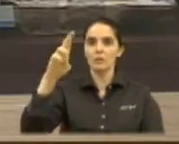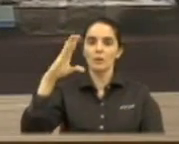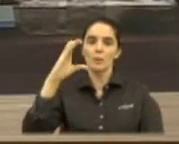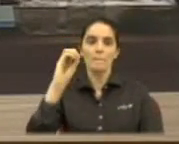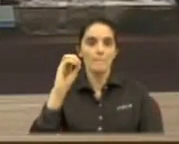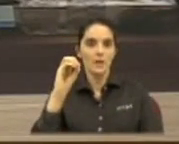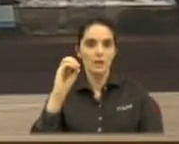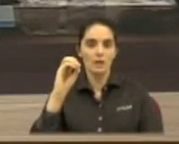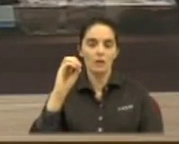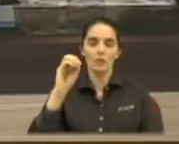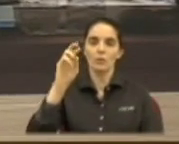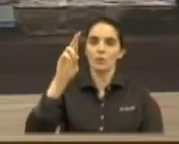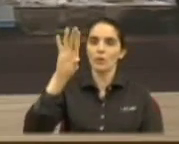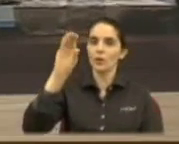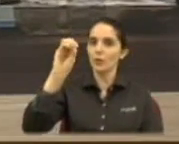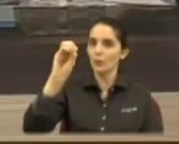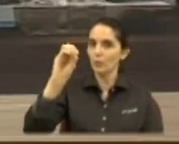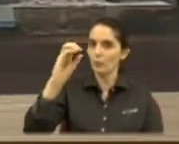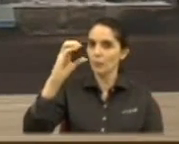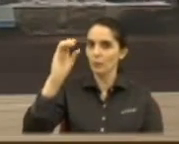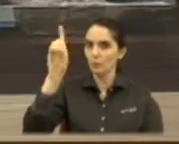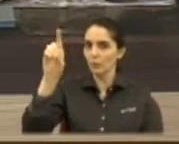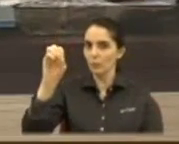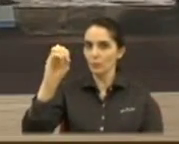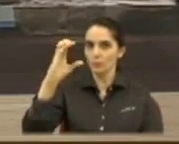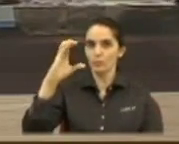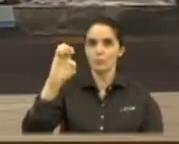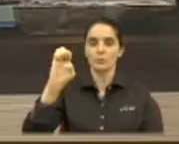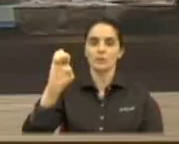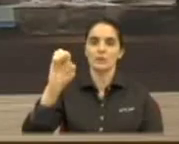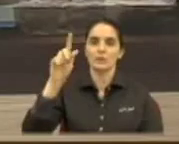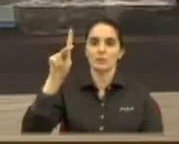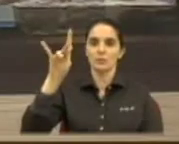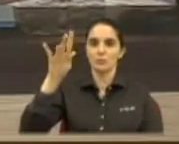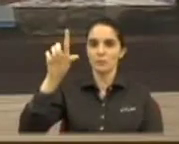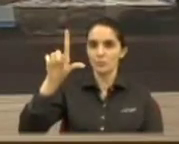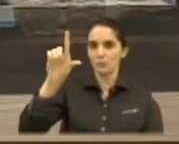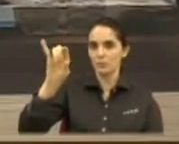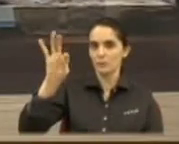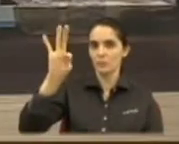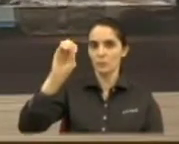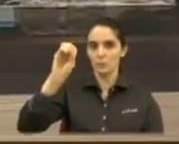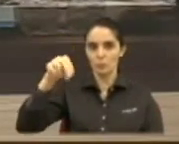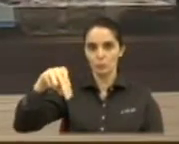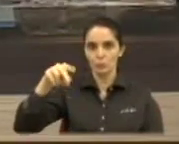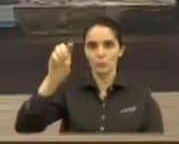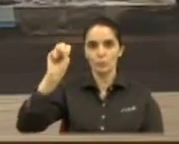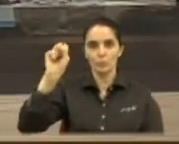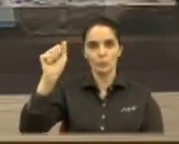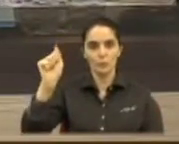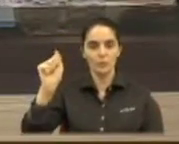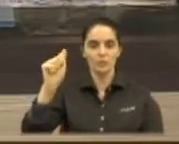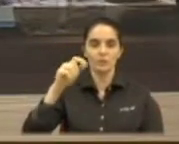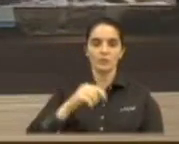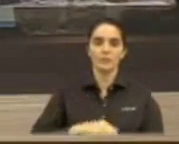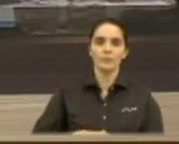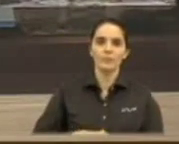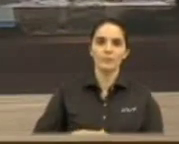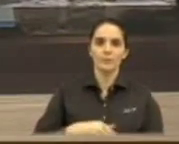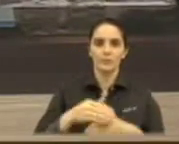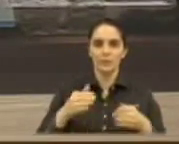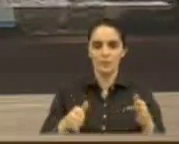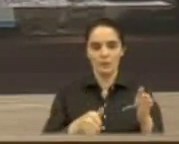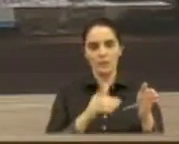e BHP, Billiton Brasil Limitada, pela tragédia ocorrida com o rompimento da